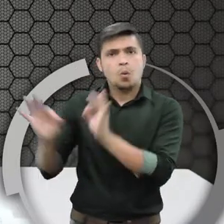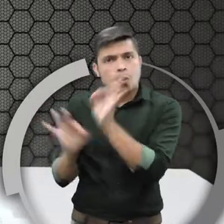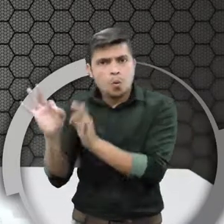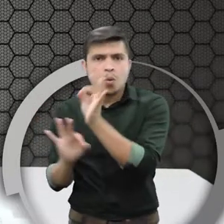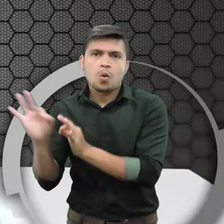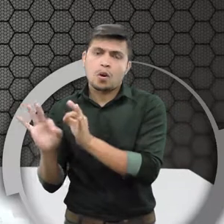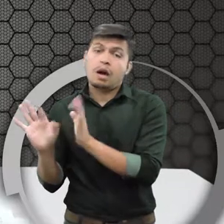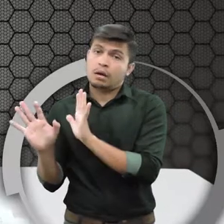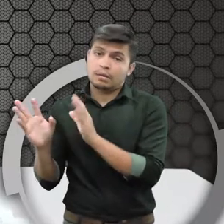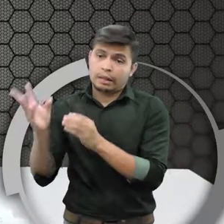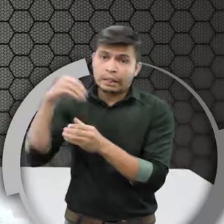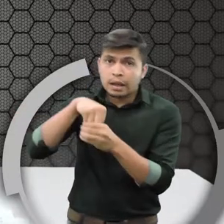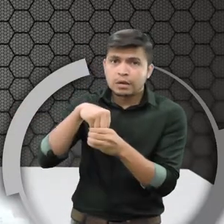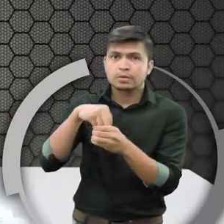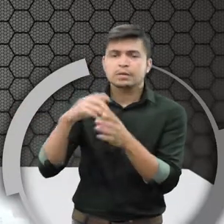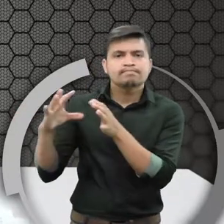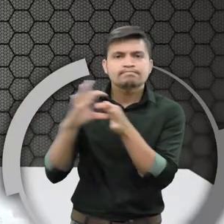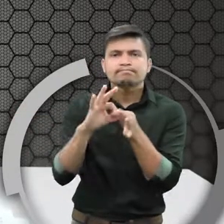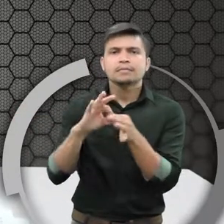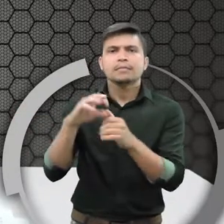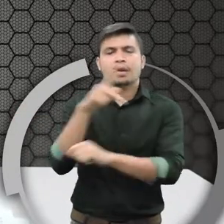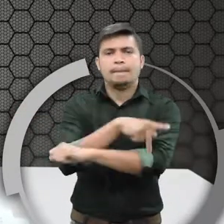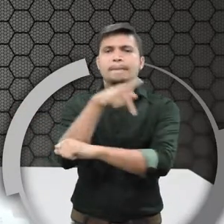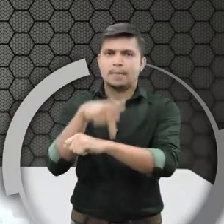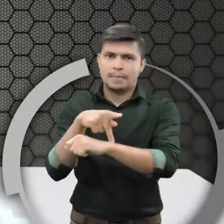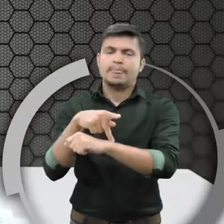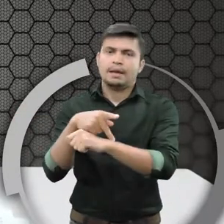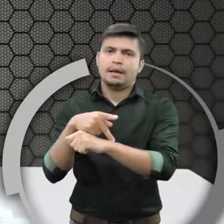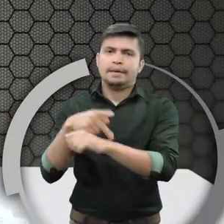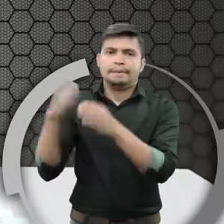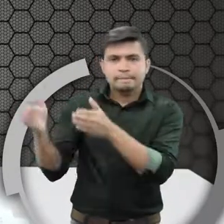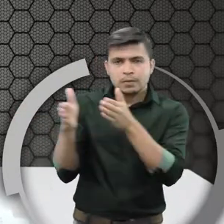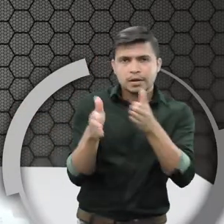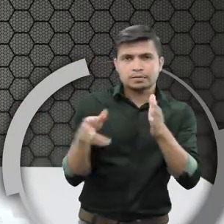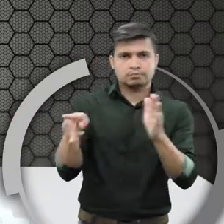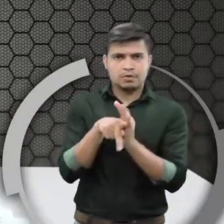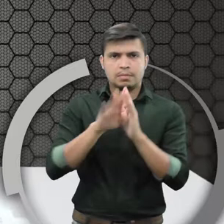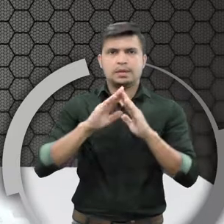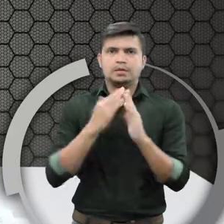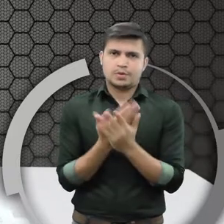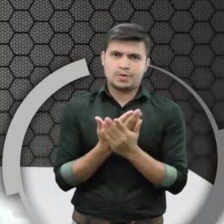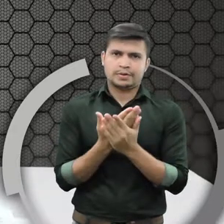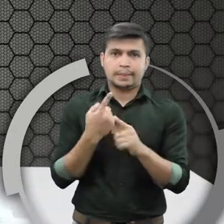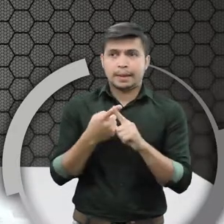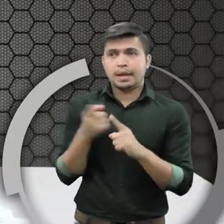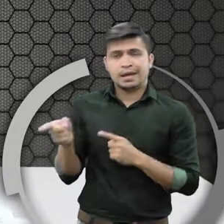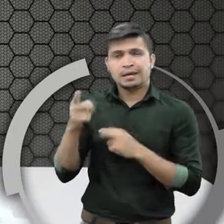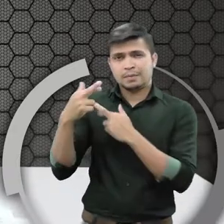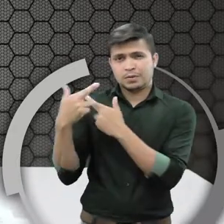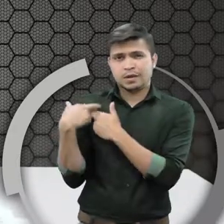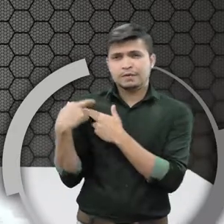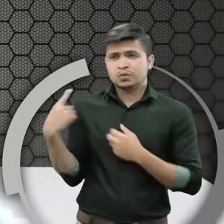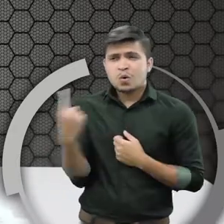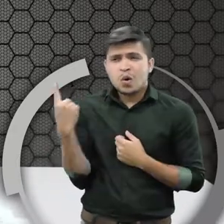através do processo político-pedagógico da escola. Porque não dá para o regente fazer tudo sozinho. Ele é